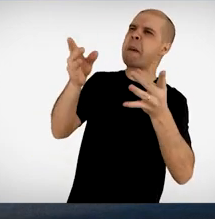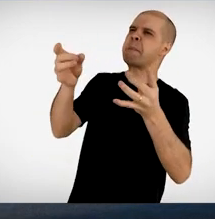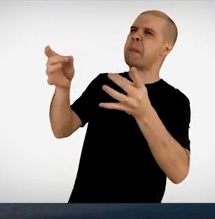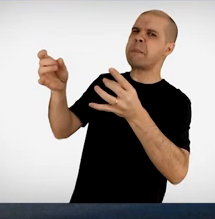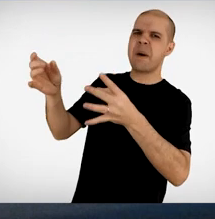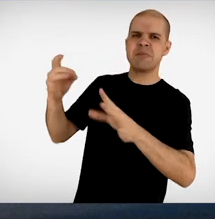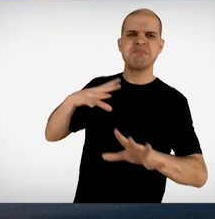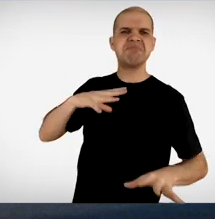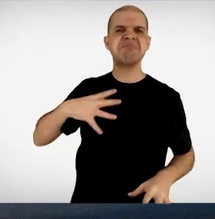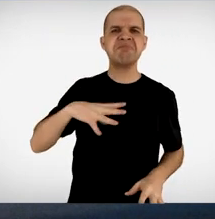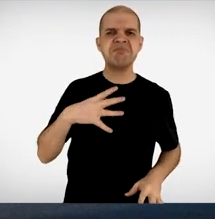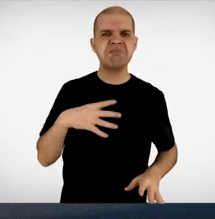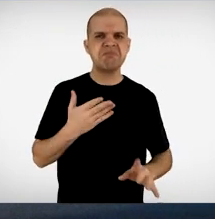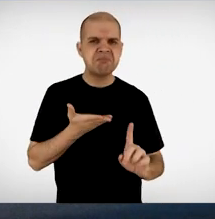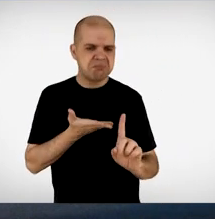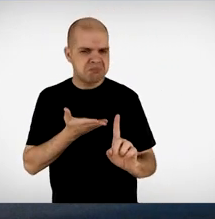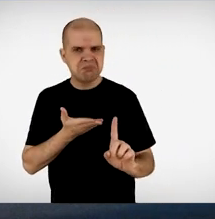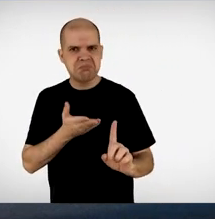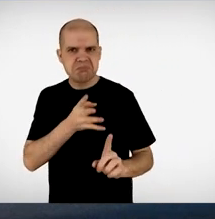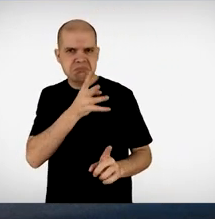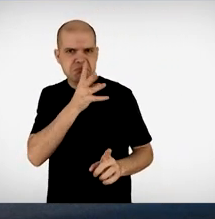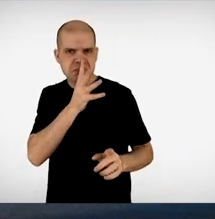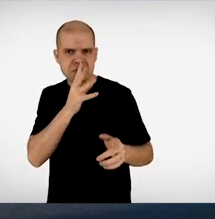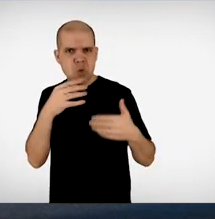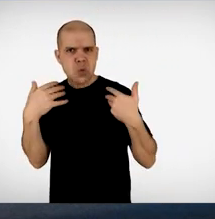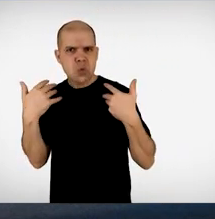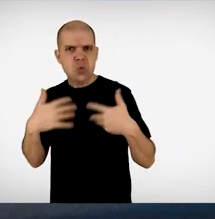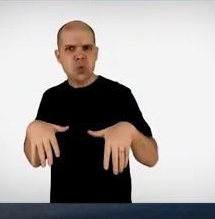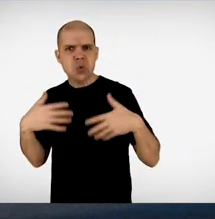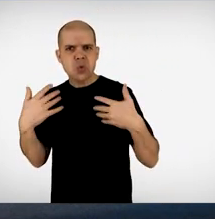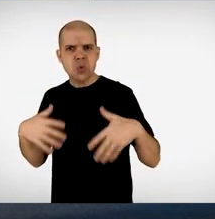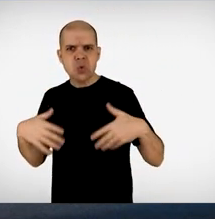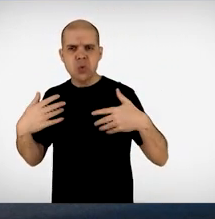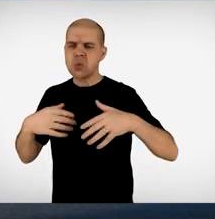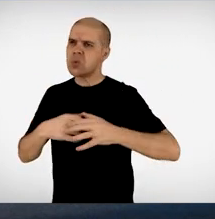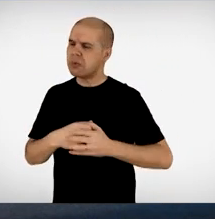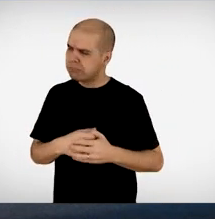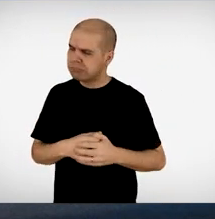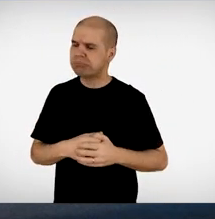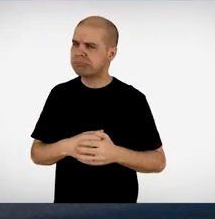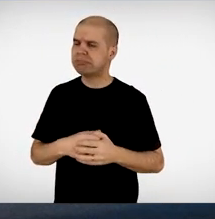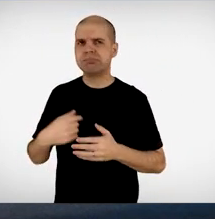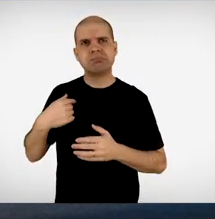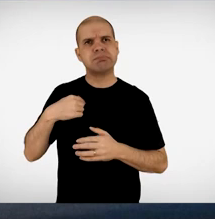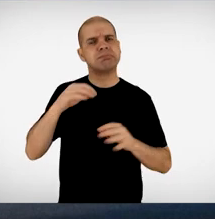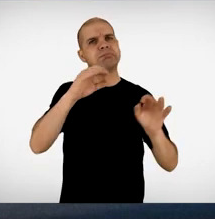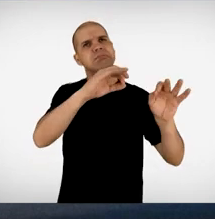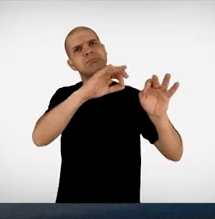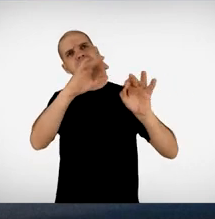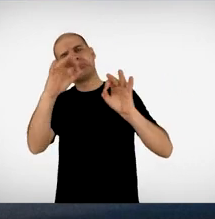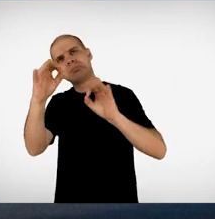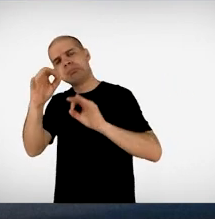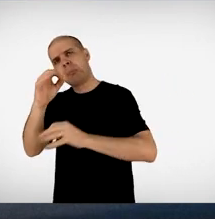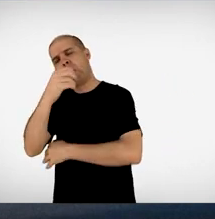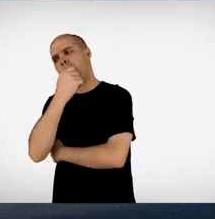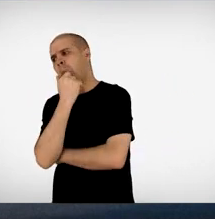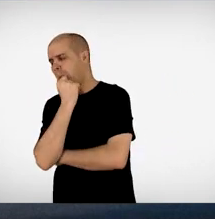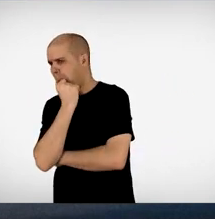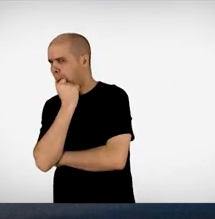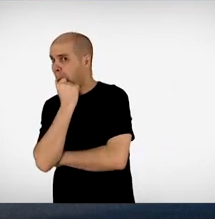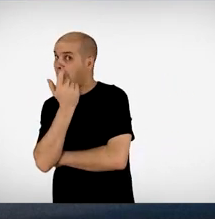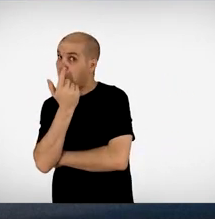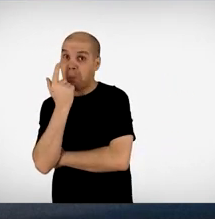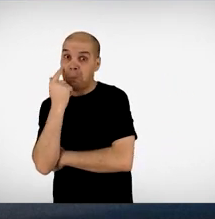né? Narcisicamente falando. Na verdade, eu vim cheia de perguntas, como vocês são psicanalistas.